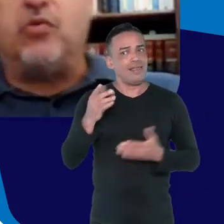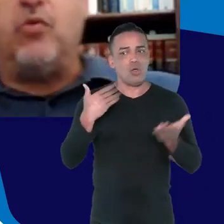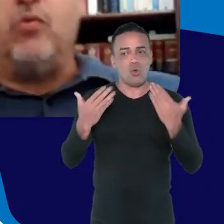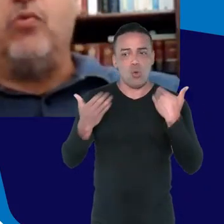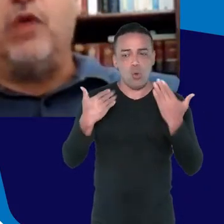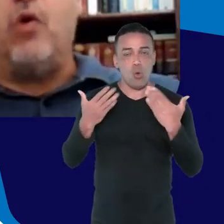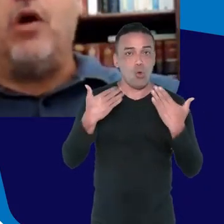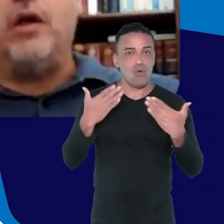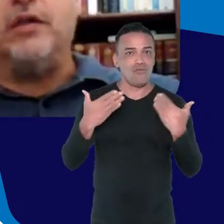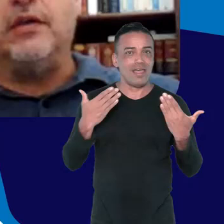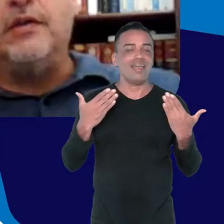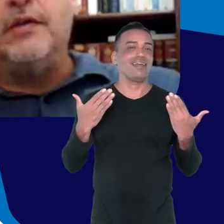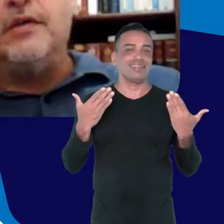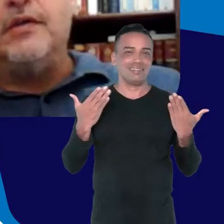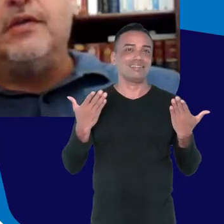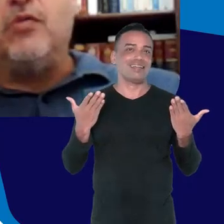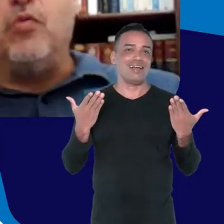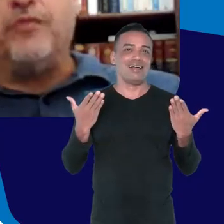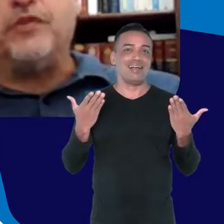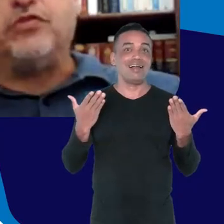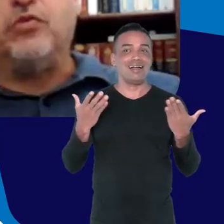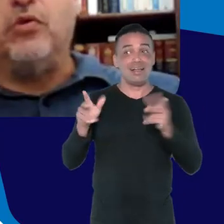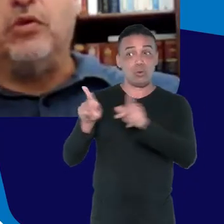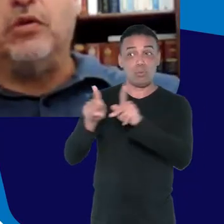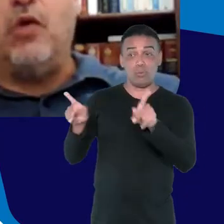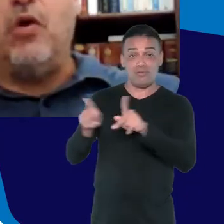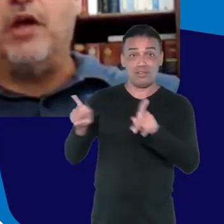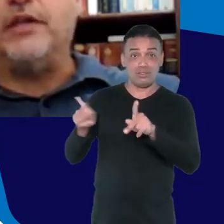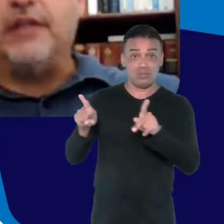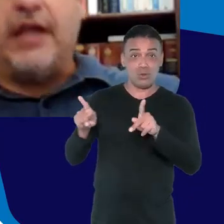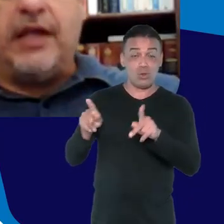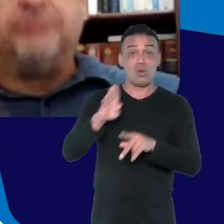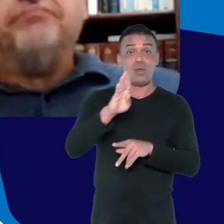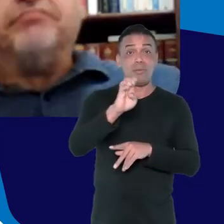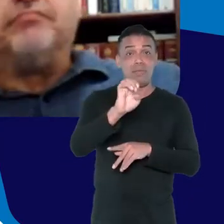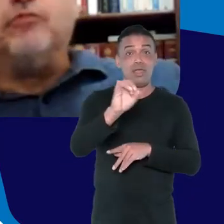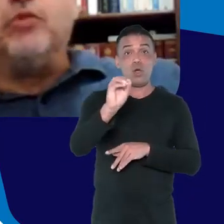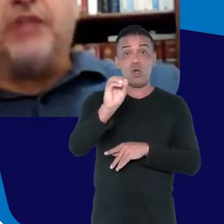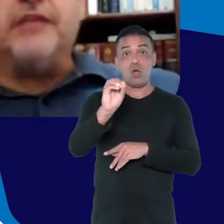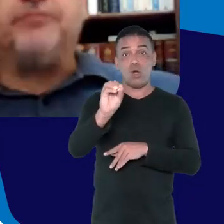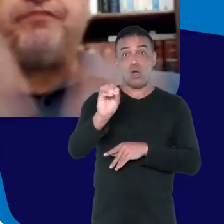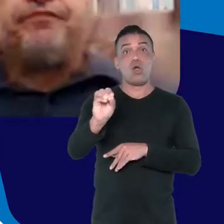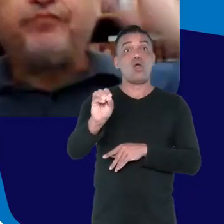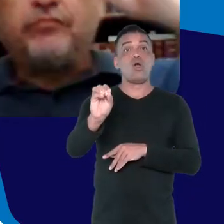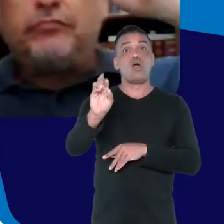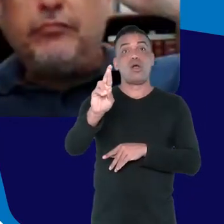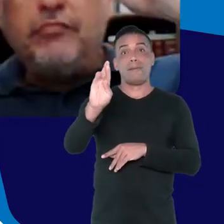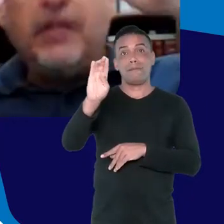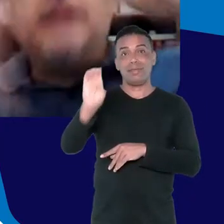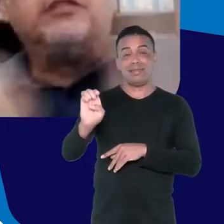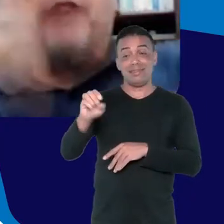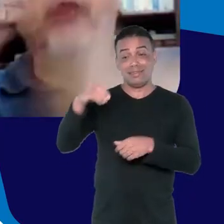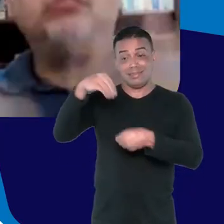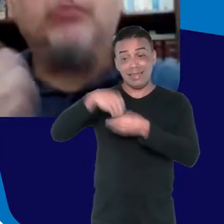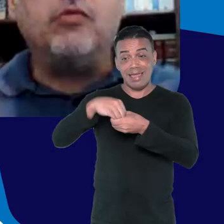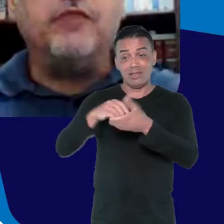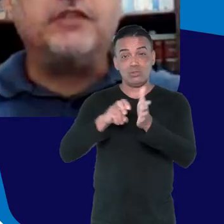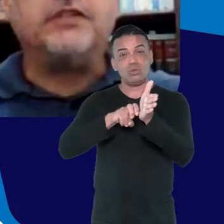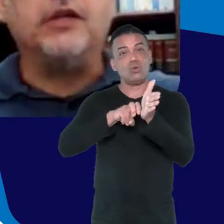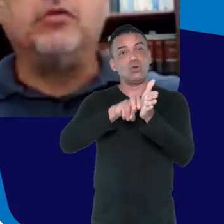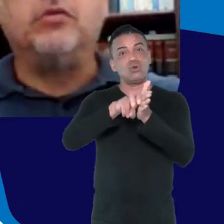conversa com o Georg, com o professor Georg no trem, eles